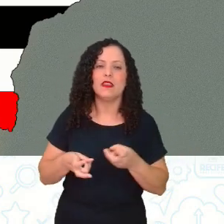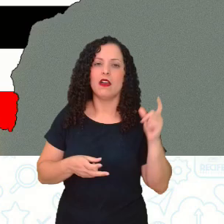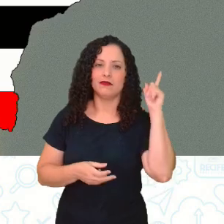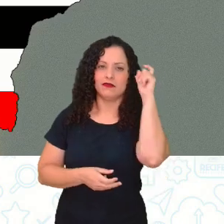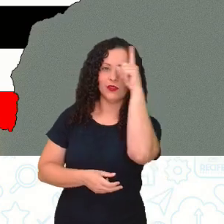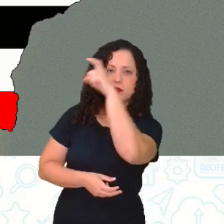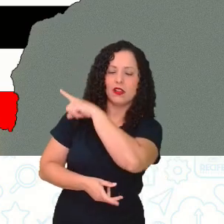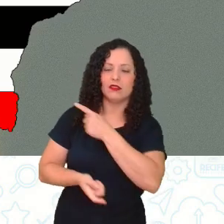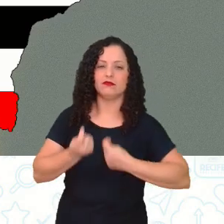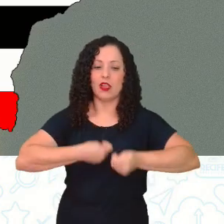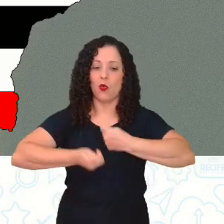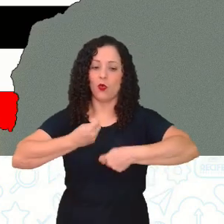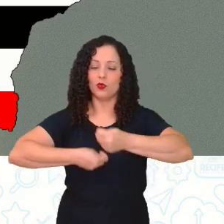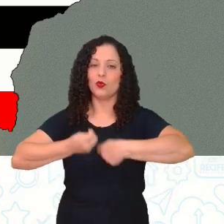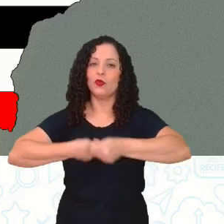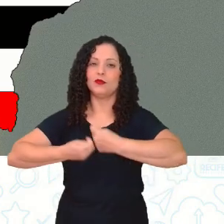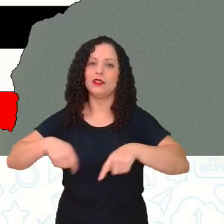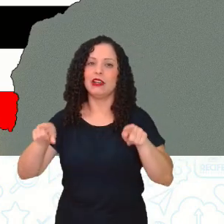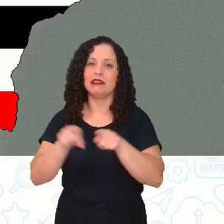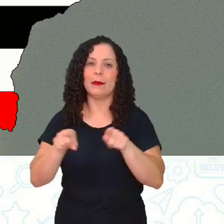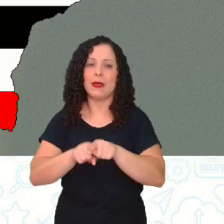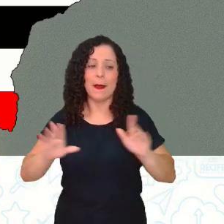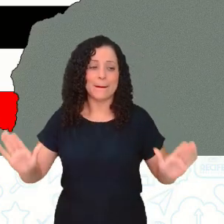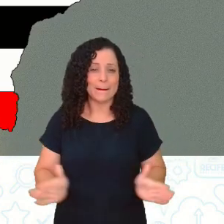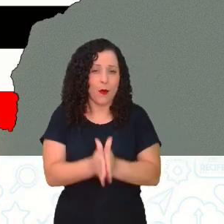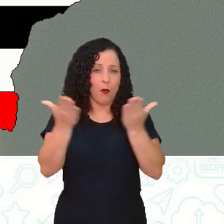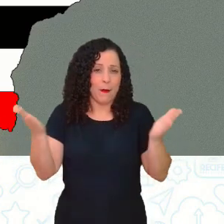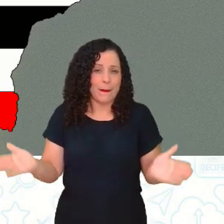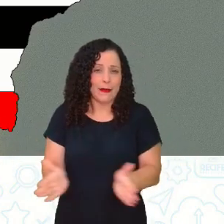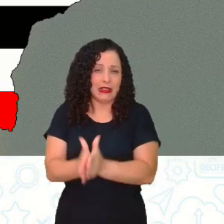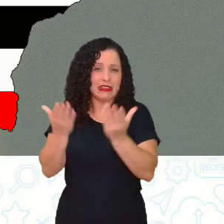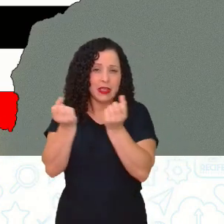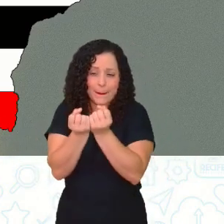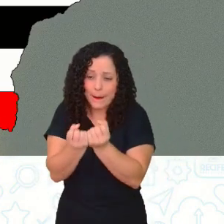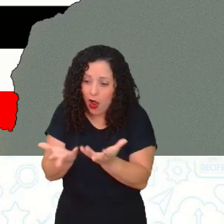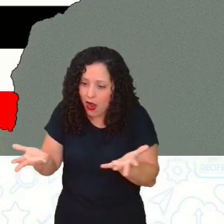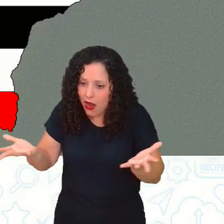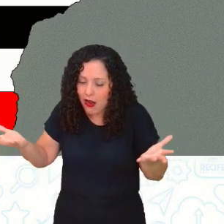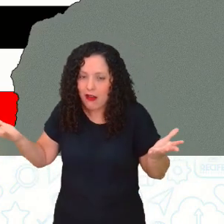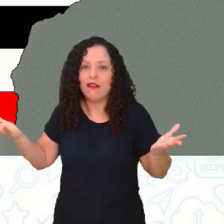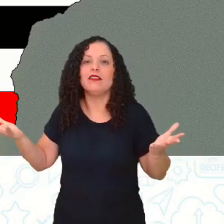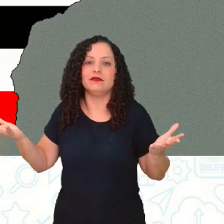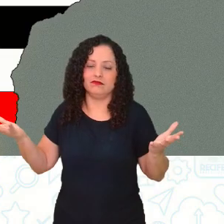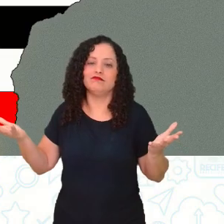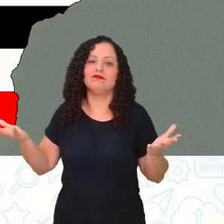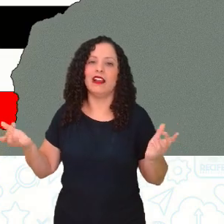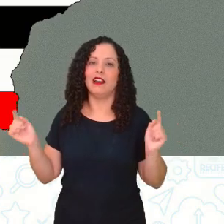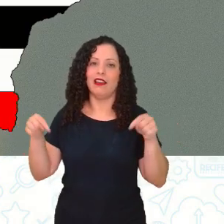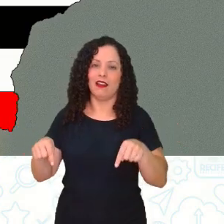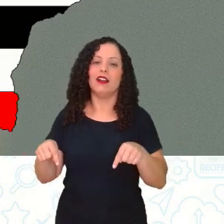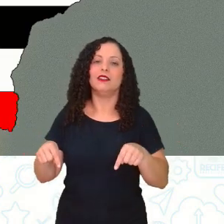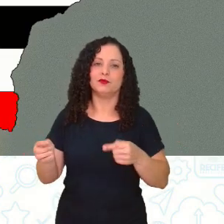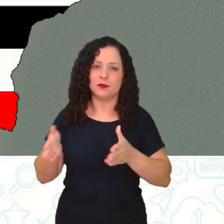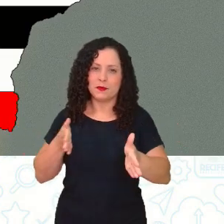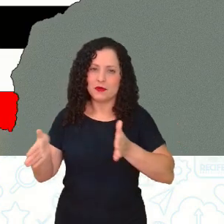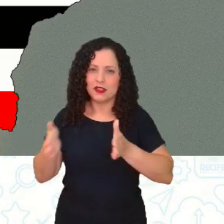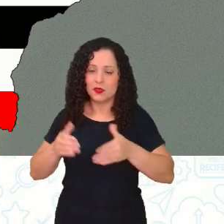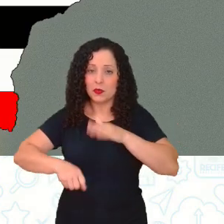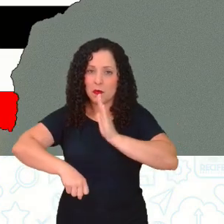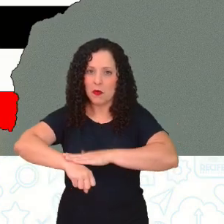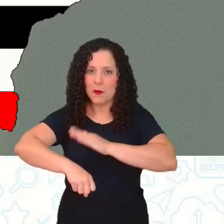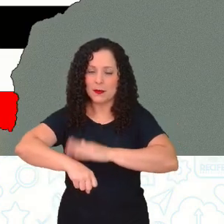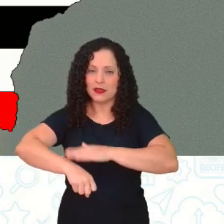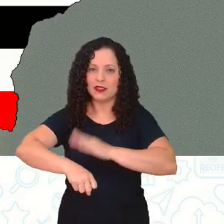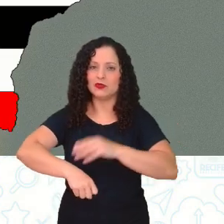econômicas, a questão quadro de miséria e pobreza que aumentava também, né, diante desse momento